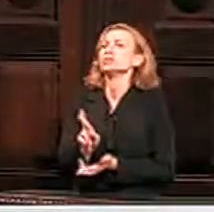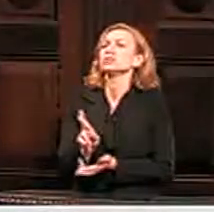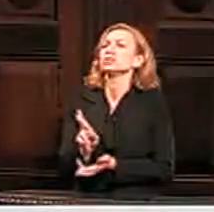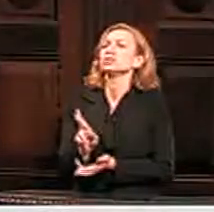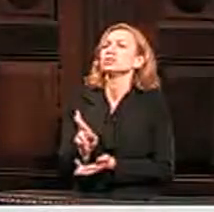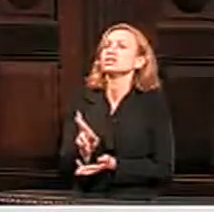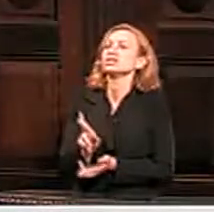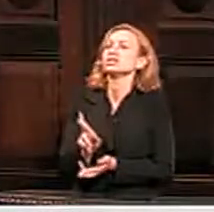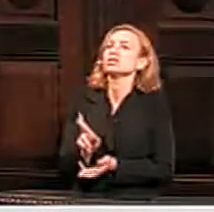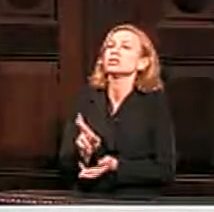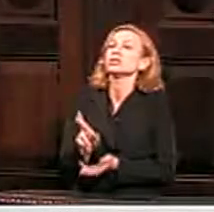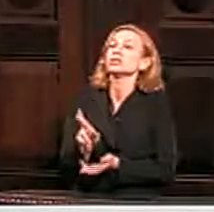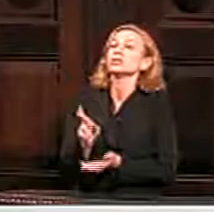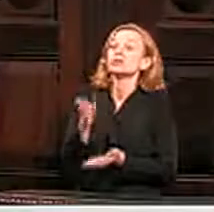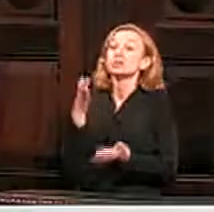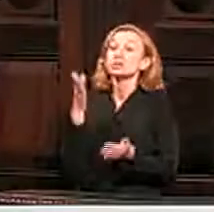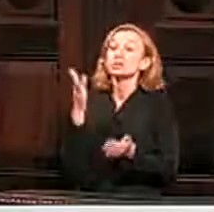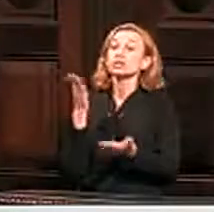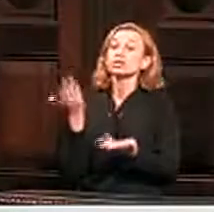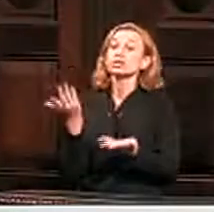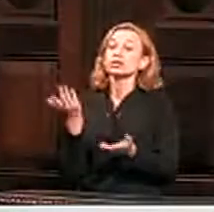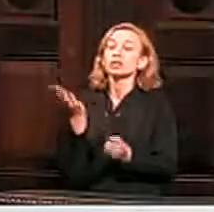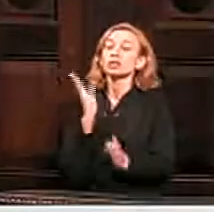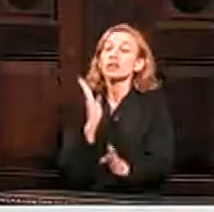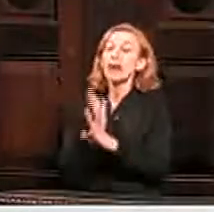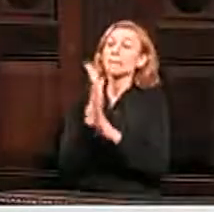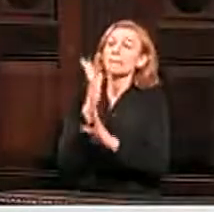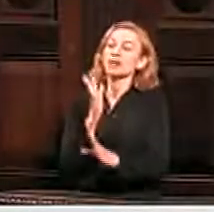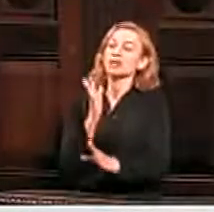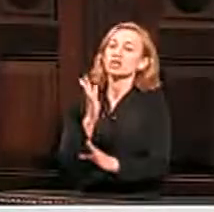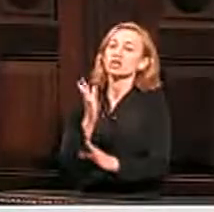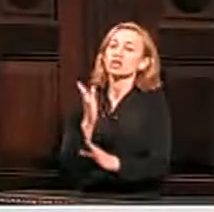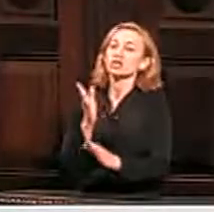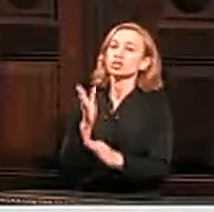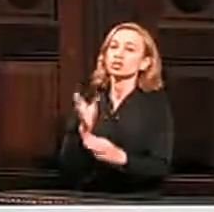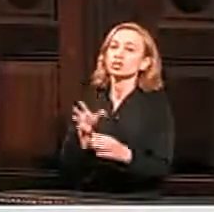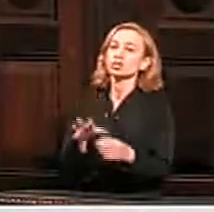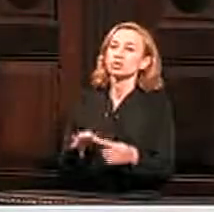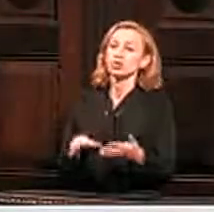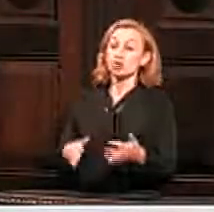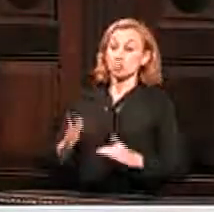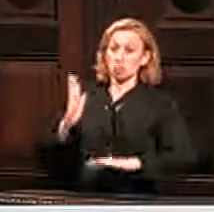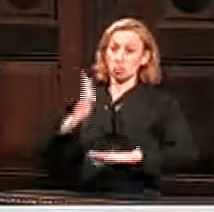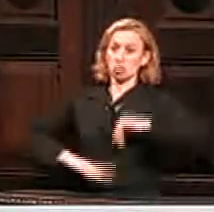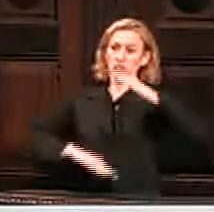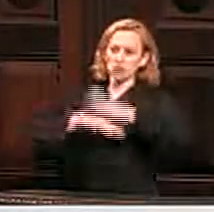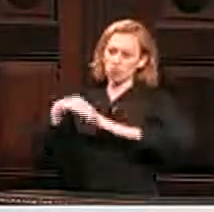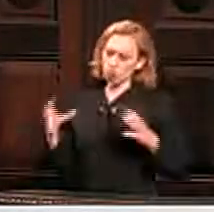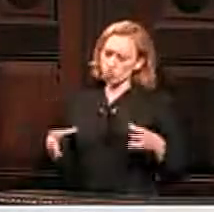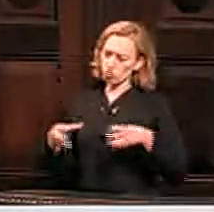de repente, uma categoria de profissional,